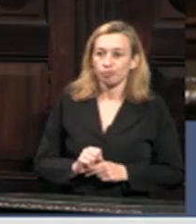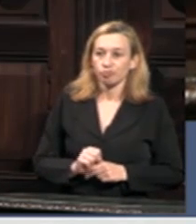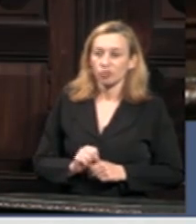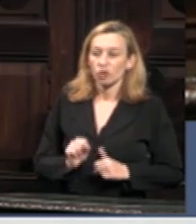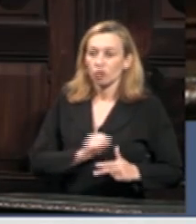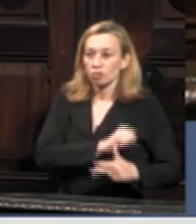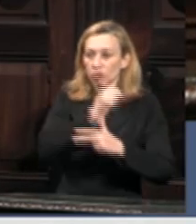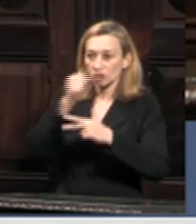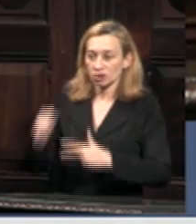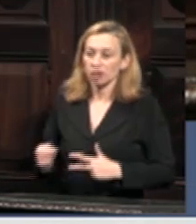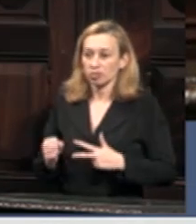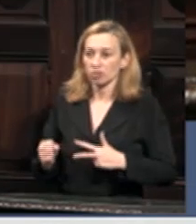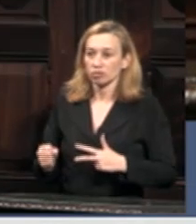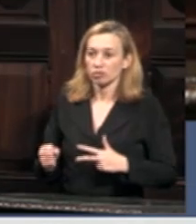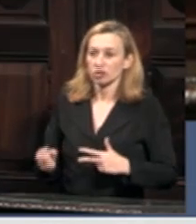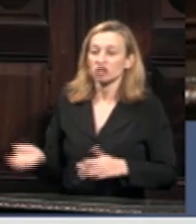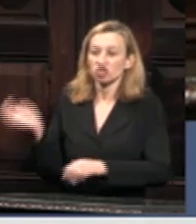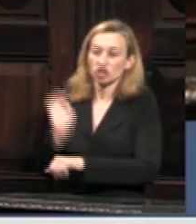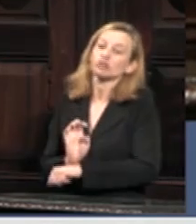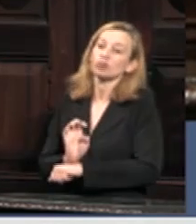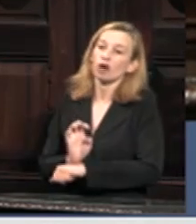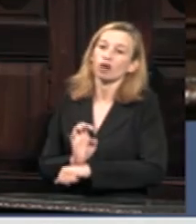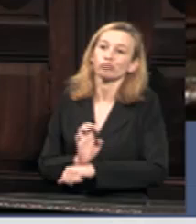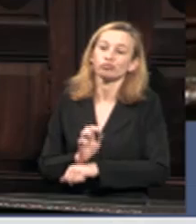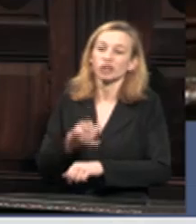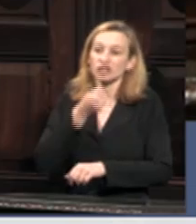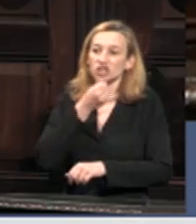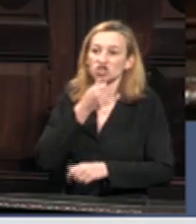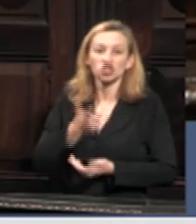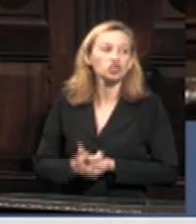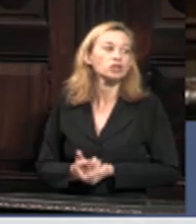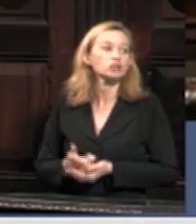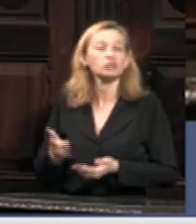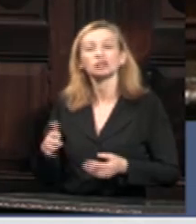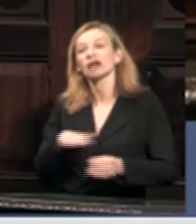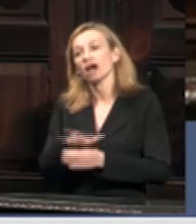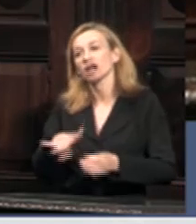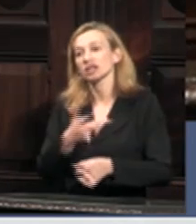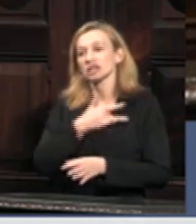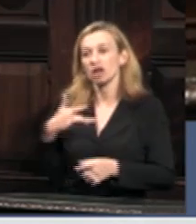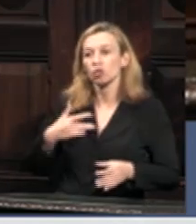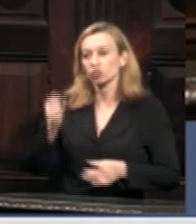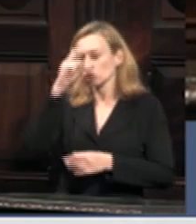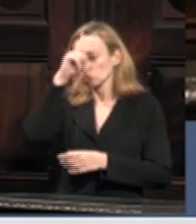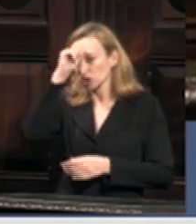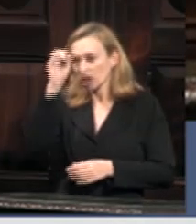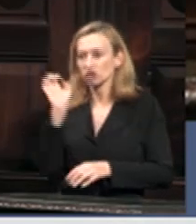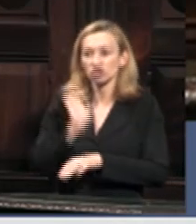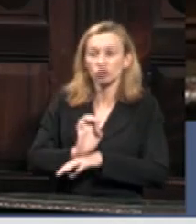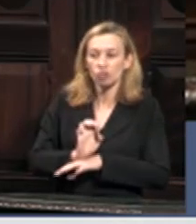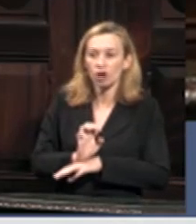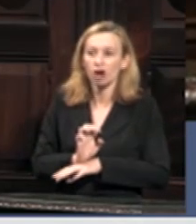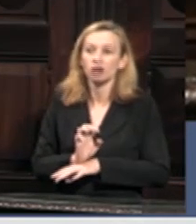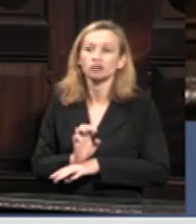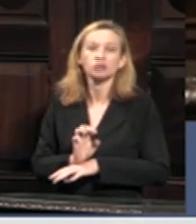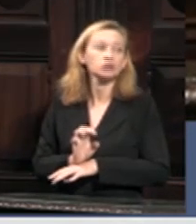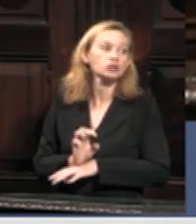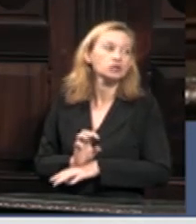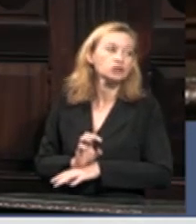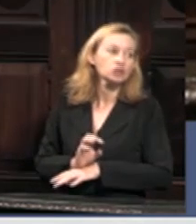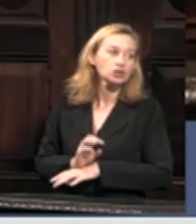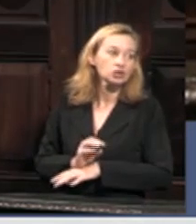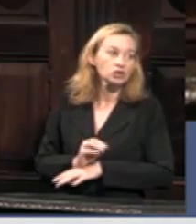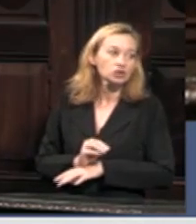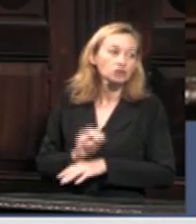um dos nossos 16 milhões de habitantes, seja na saúde, com os hospitais estaduais sucateados